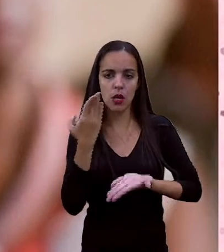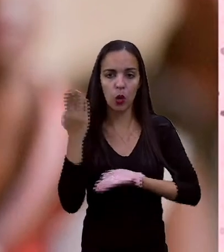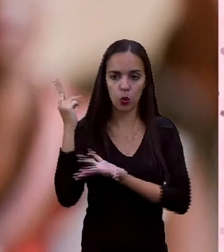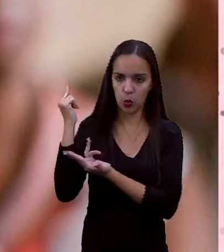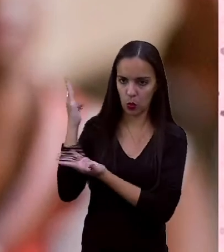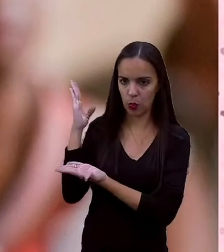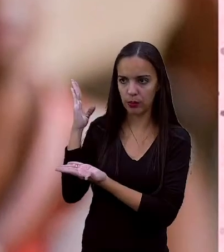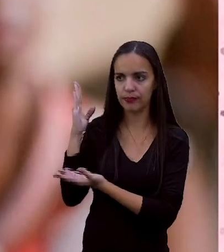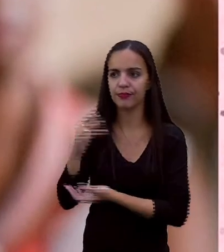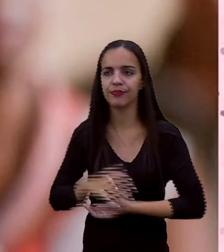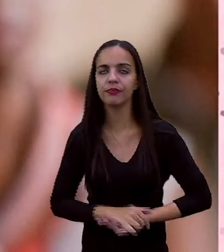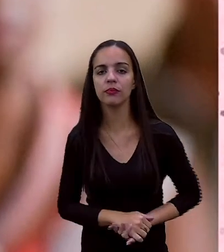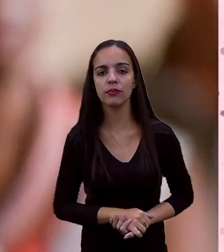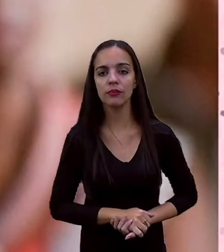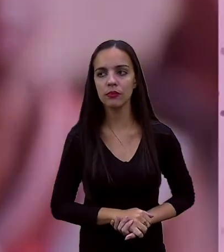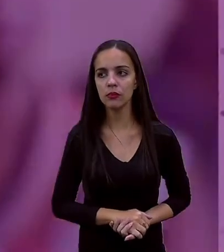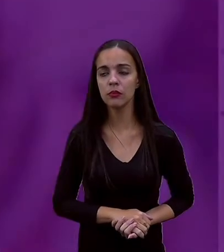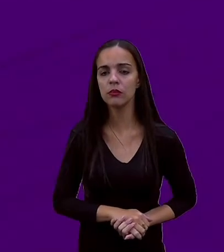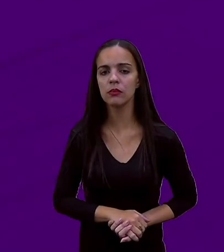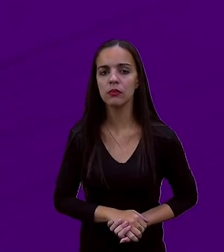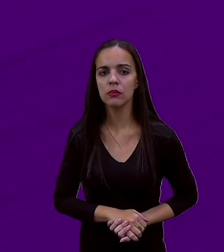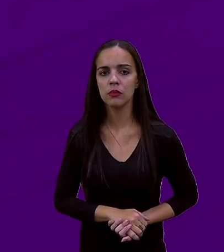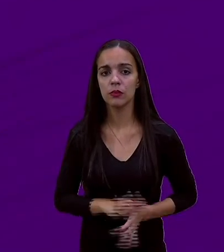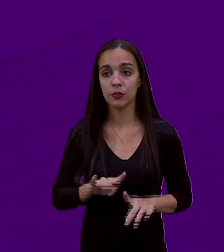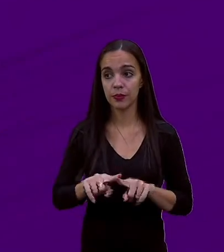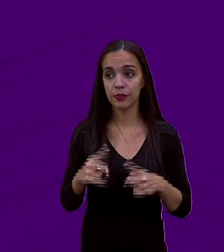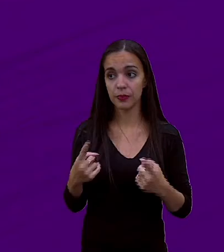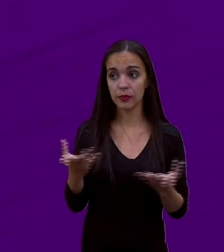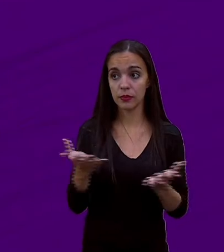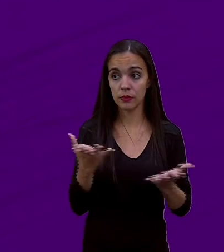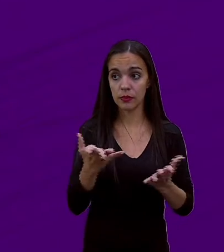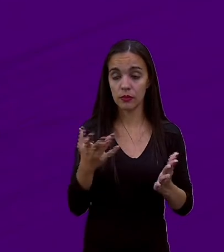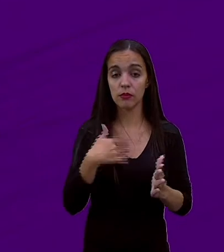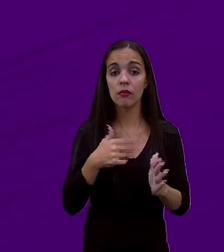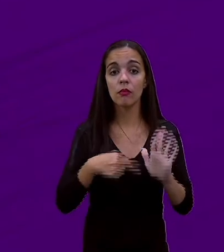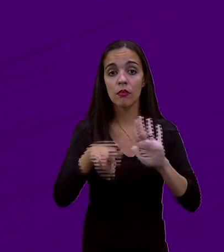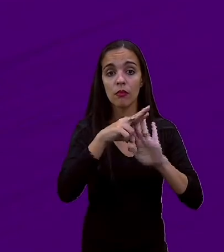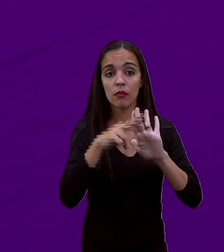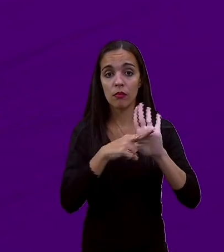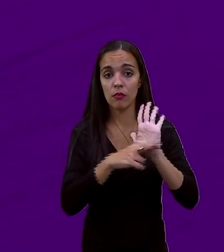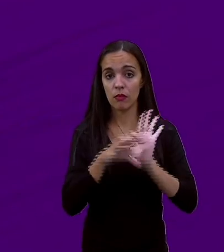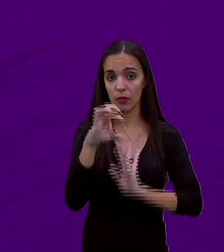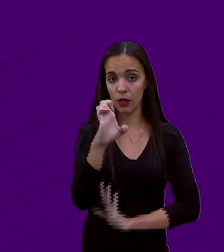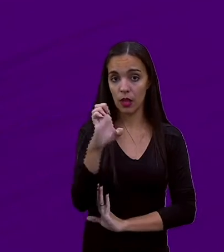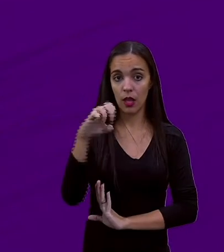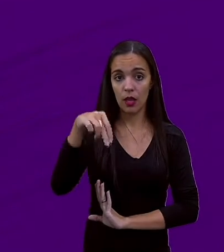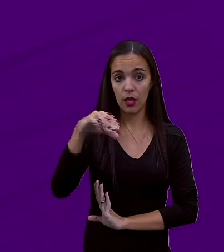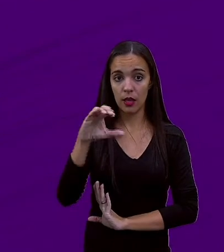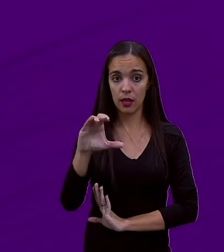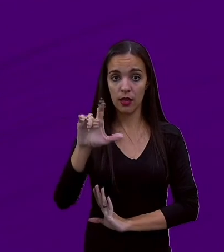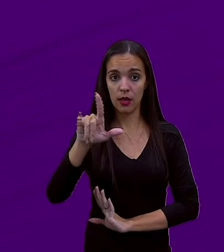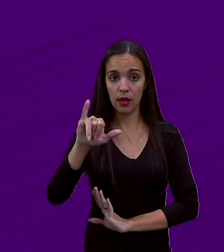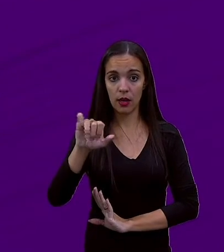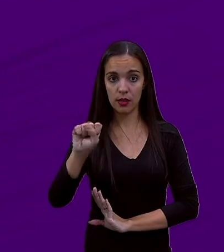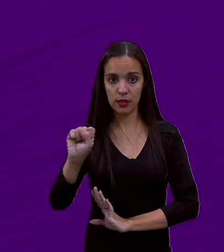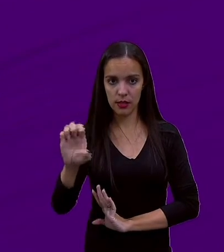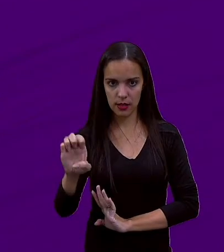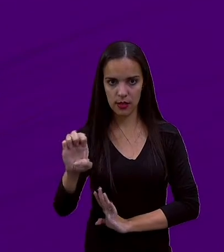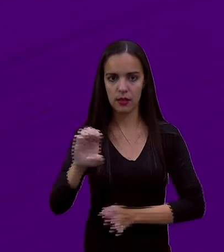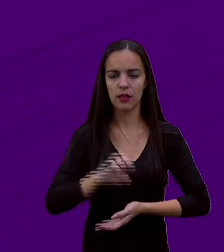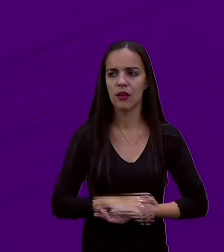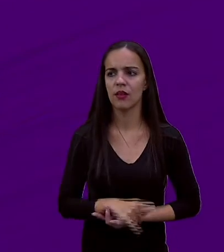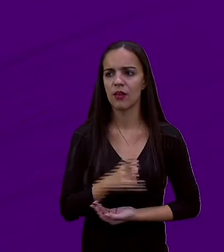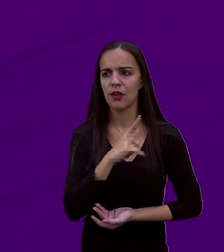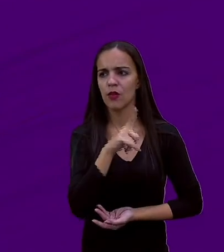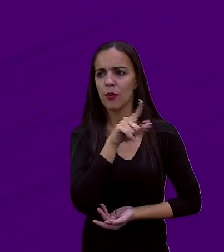importante saber que ela existe, né? Então, nós vamos agora às regrinhas da ênclise. A ênclise